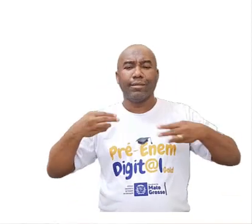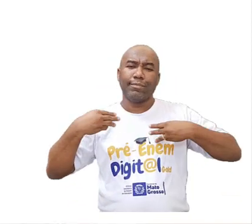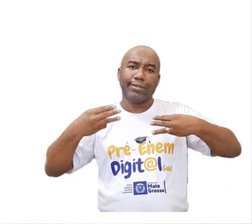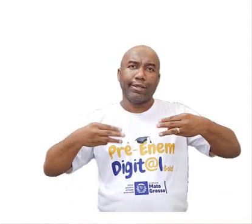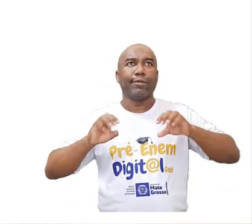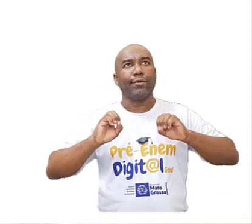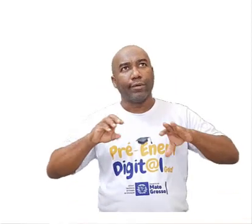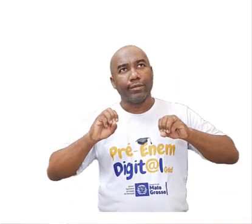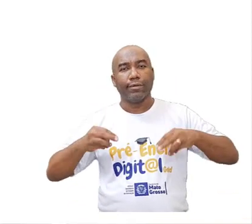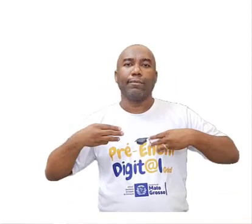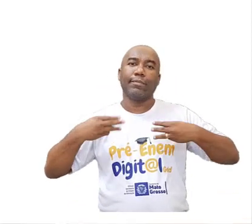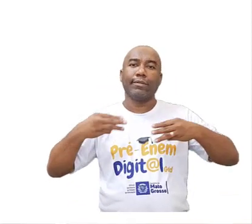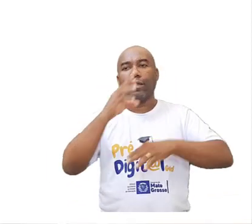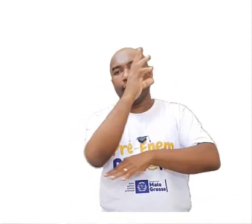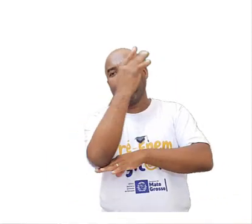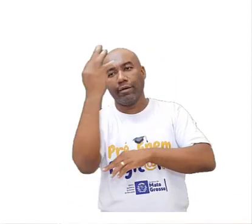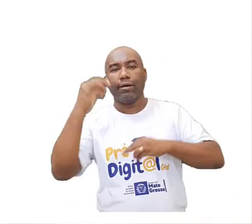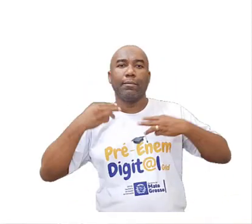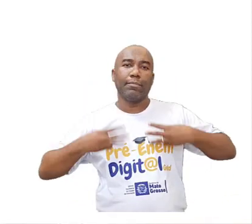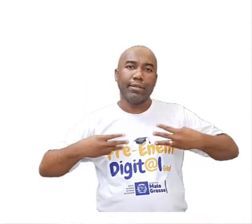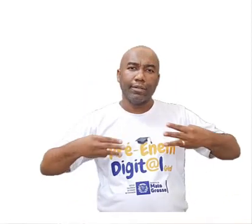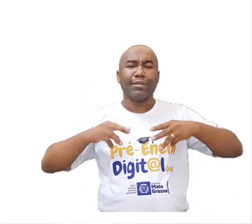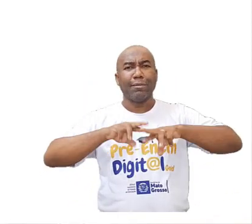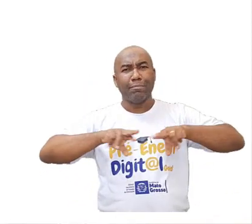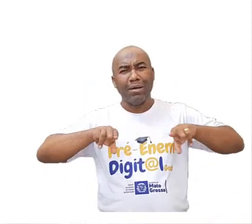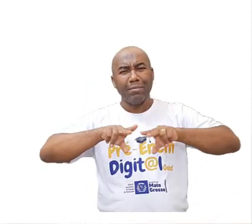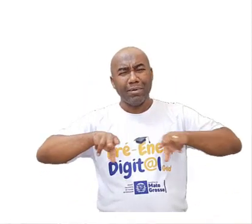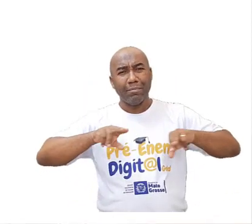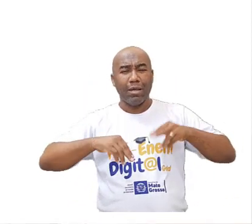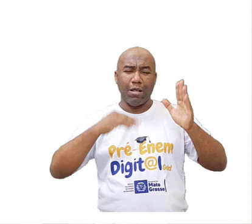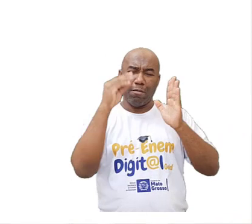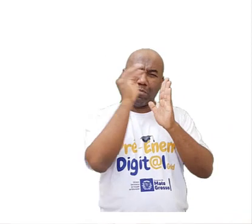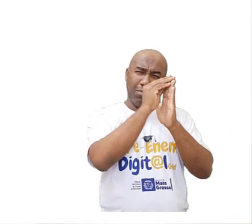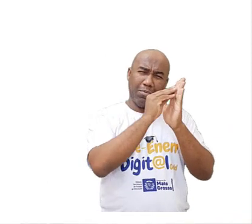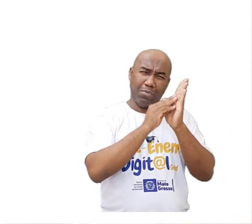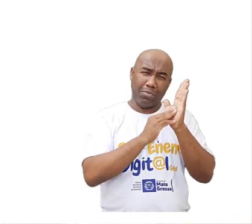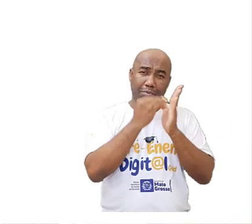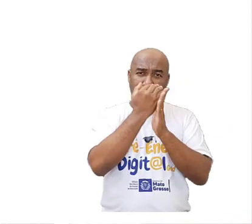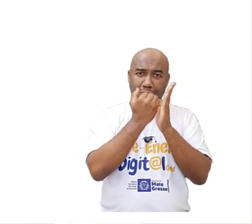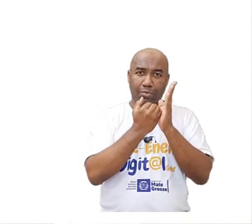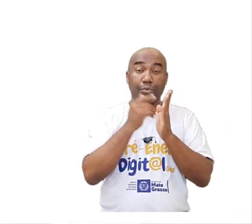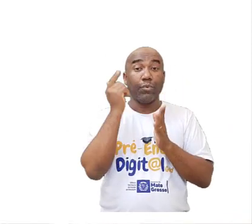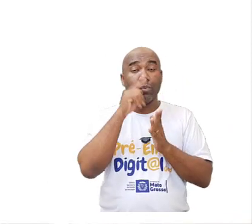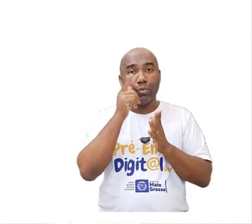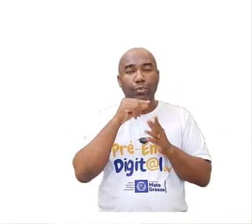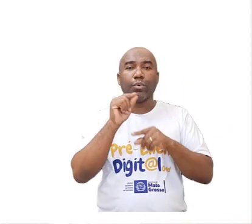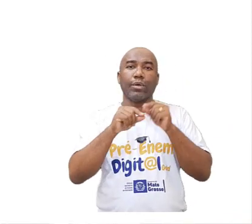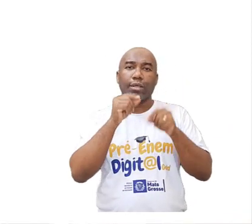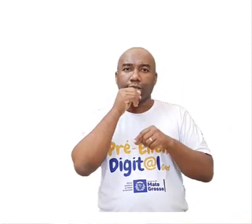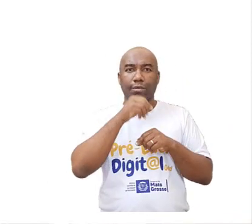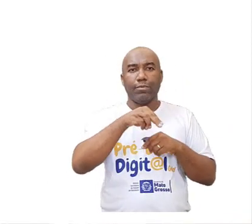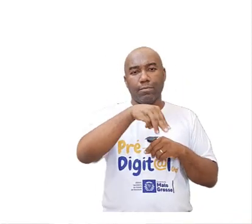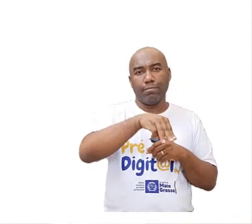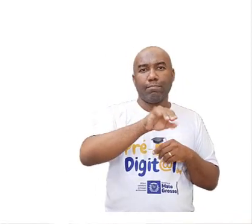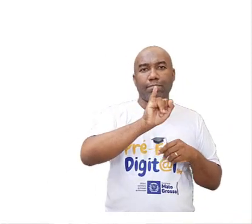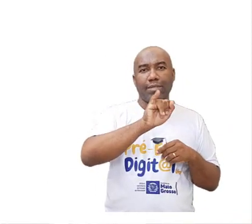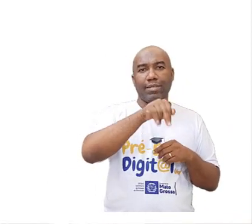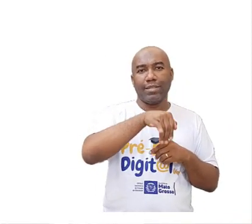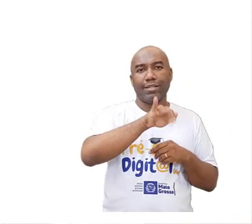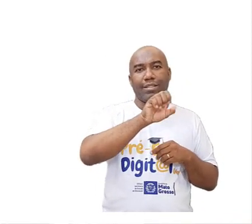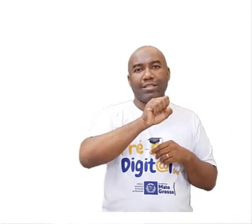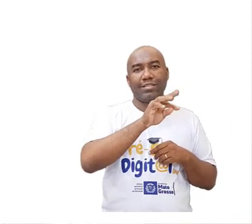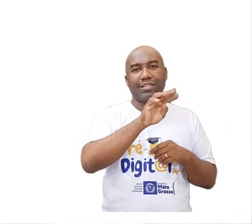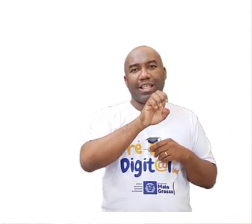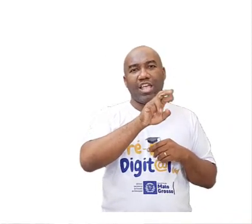nos ministérios existentes, como é que eu faço isso? Vai lá no tio Google e digita Ministérios do Governo Bolsonaro,